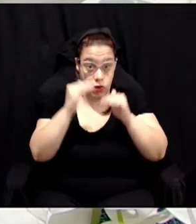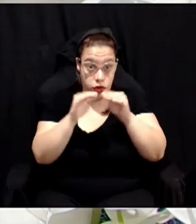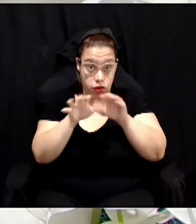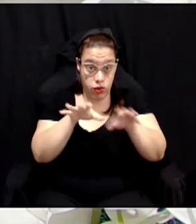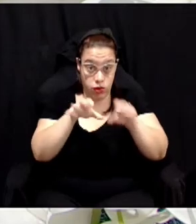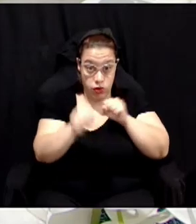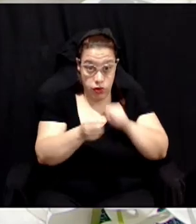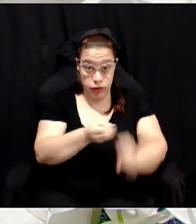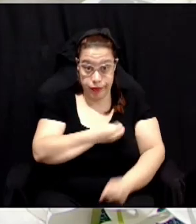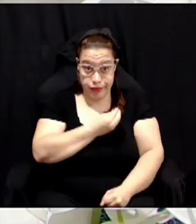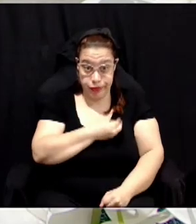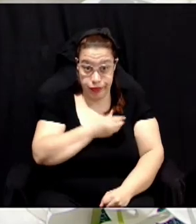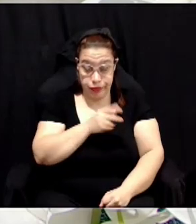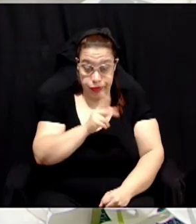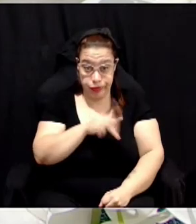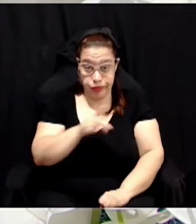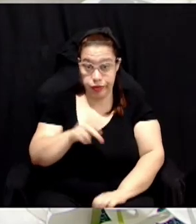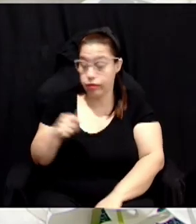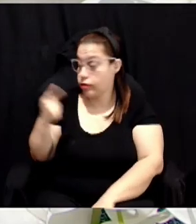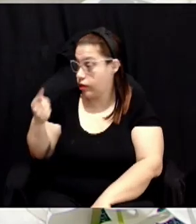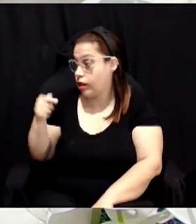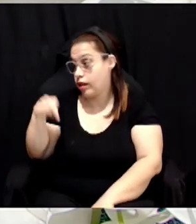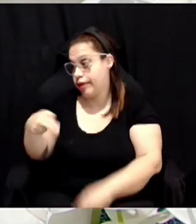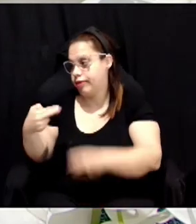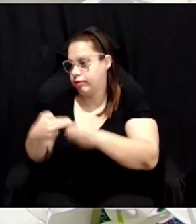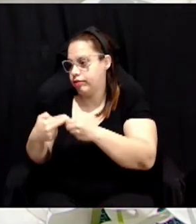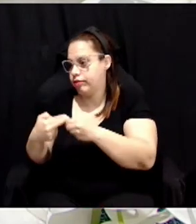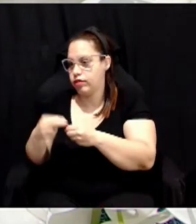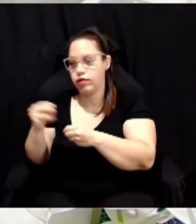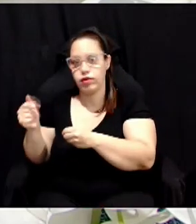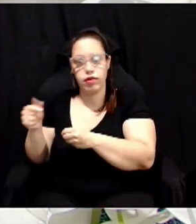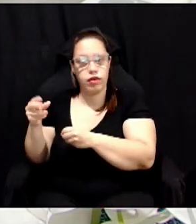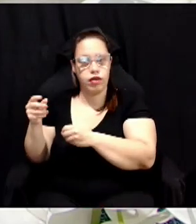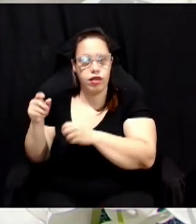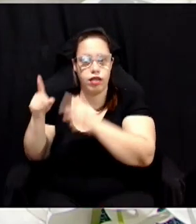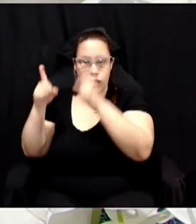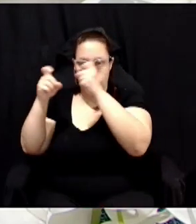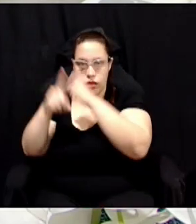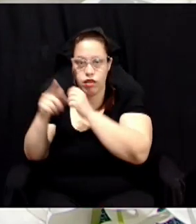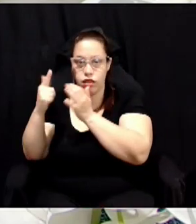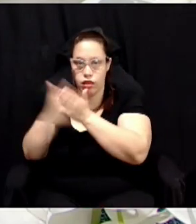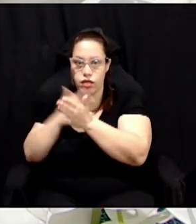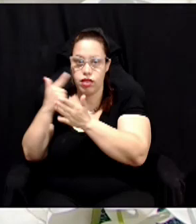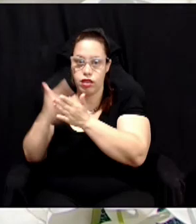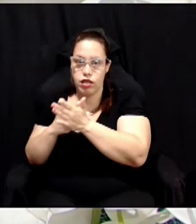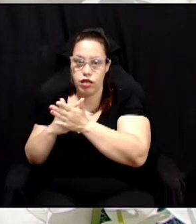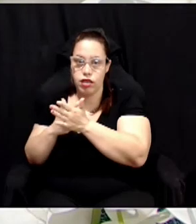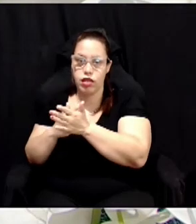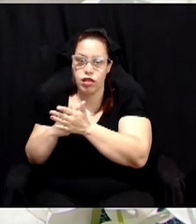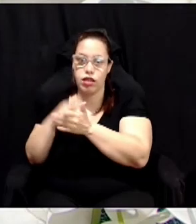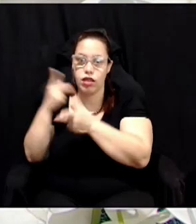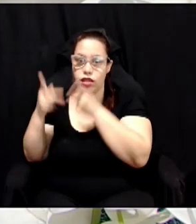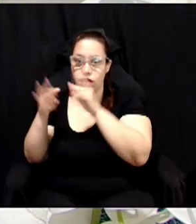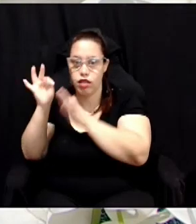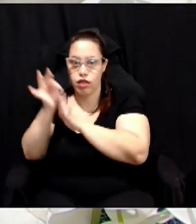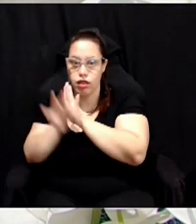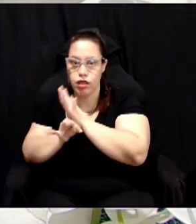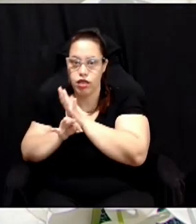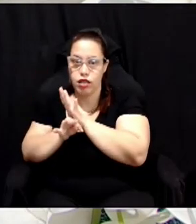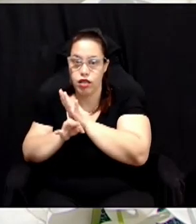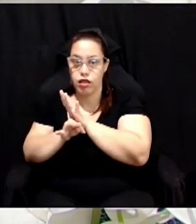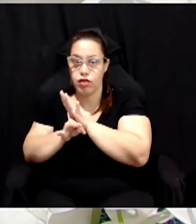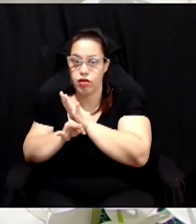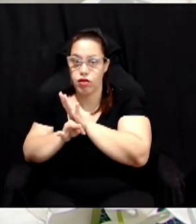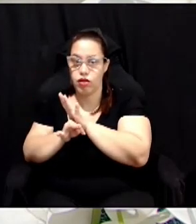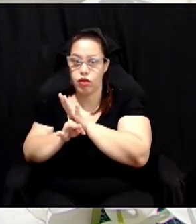né, professor? E depois aqui dentro da universidade, o tempo inteiro você vai ser desafiado a claro, ler. Você vai ter aula, você vai ter os professores falando, tem o texto, tem outro texto. Mesmo que vai para uma área